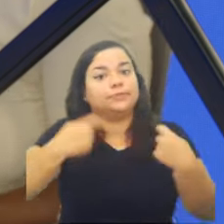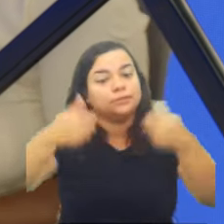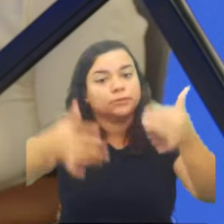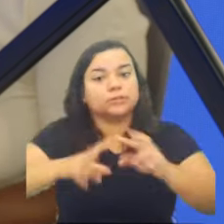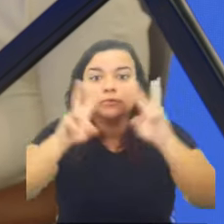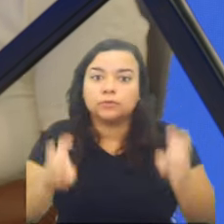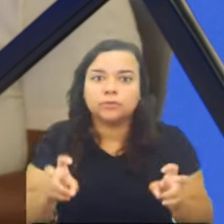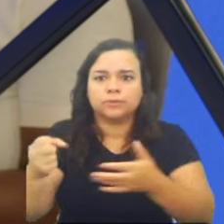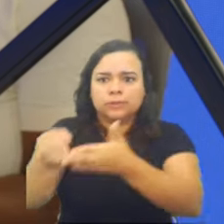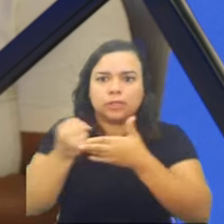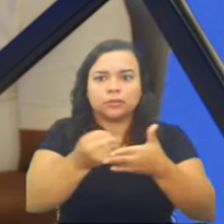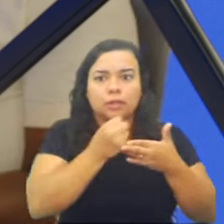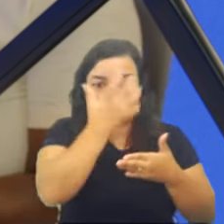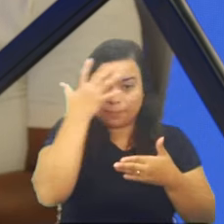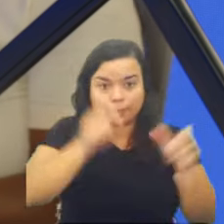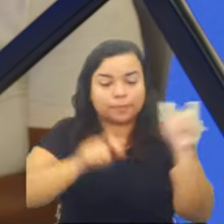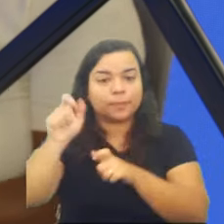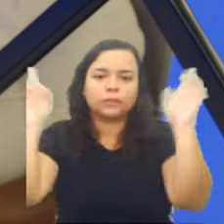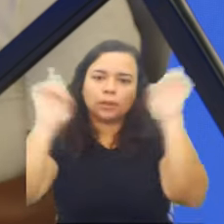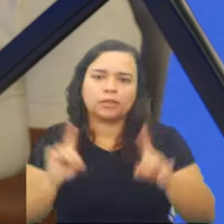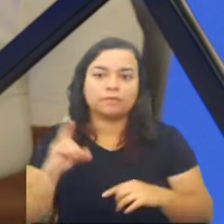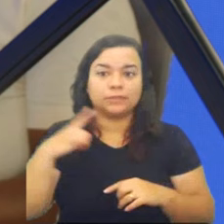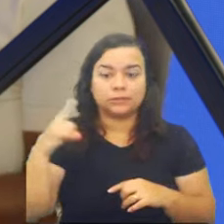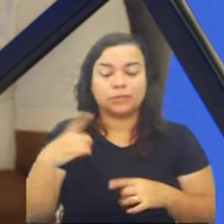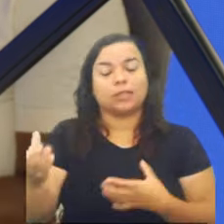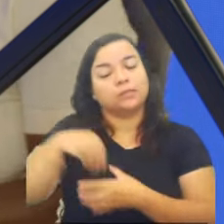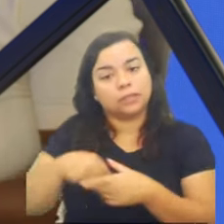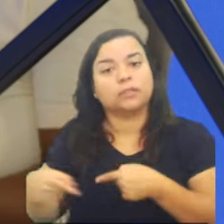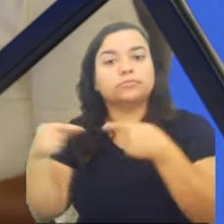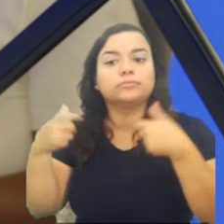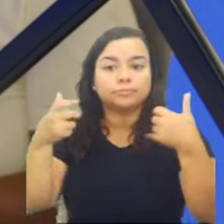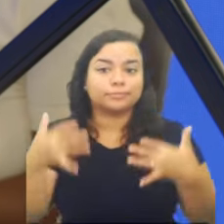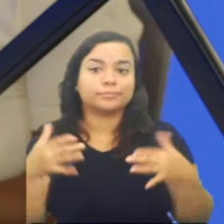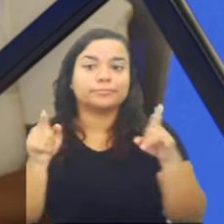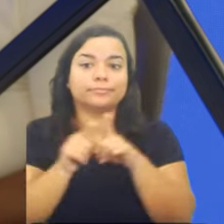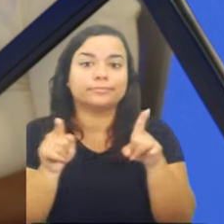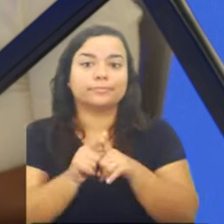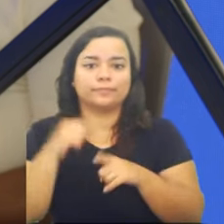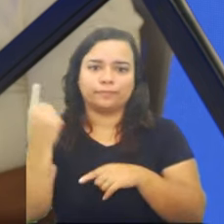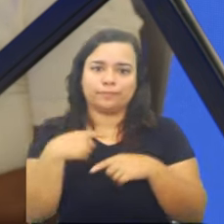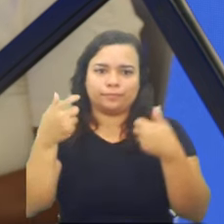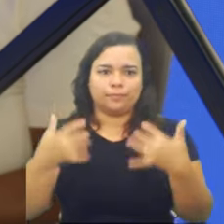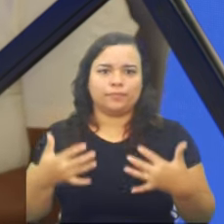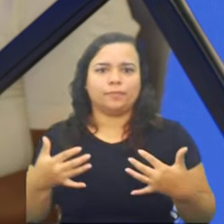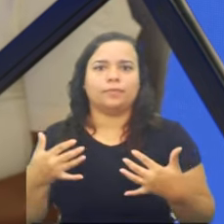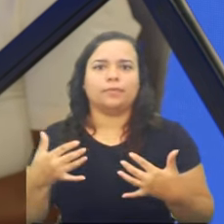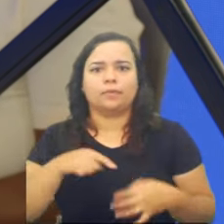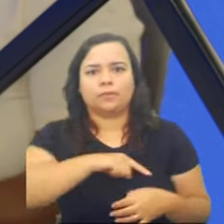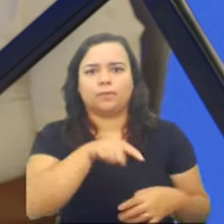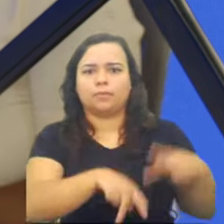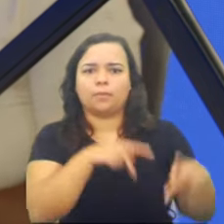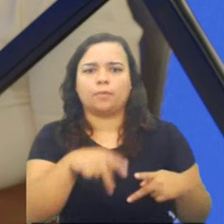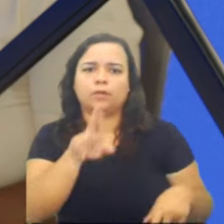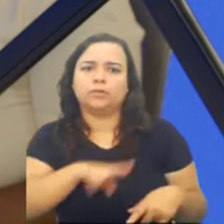falar sobre trazer as pessoas com deficiência para dentro da discussão também de como que a gente não alija porque essa população